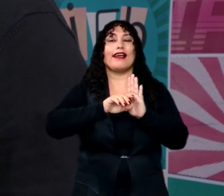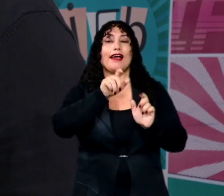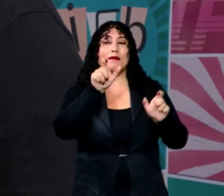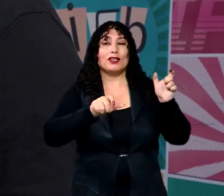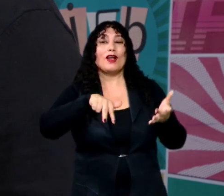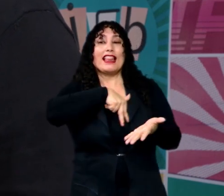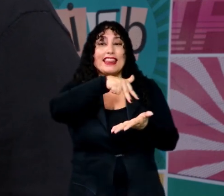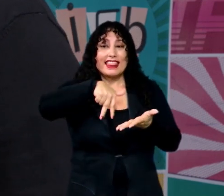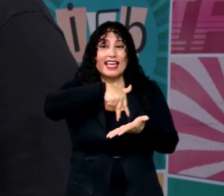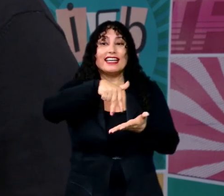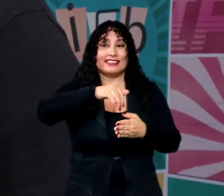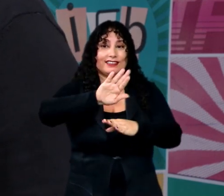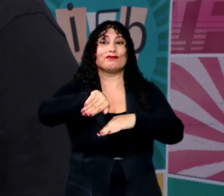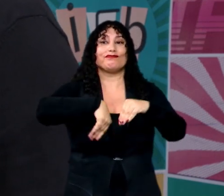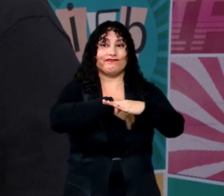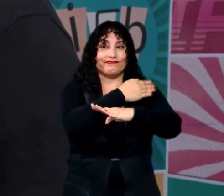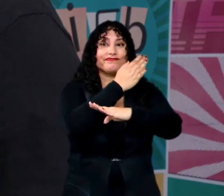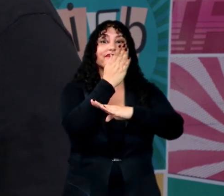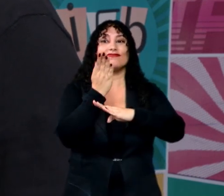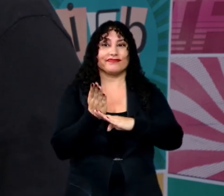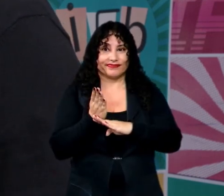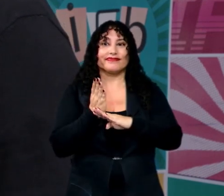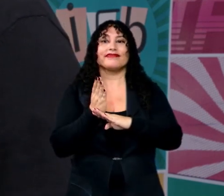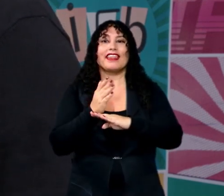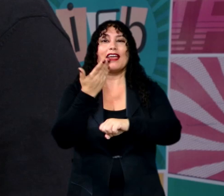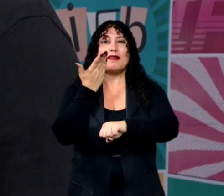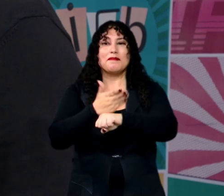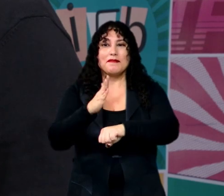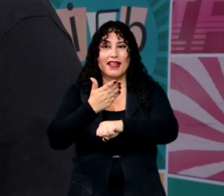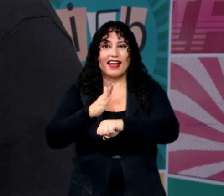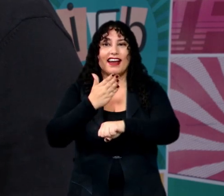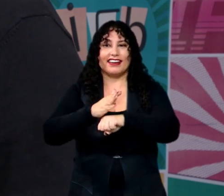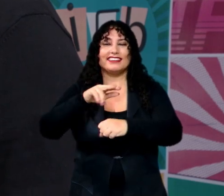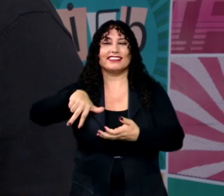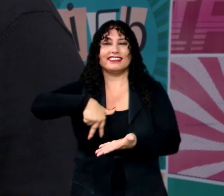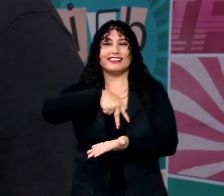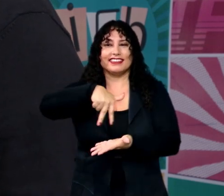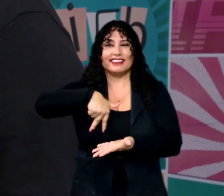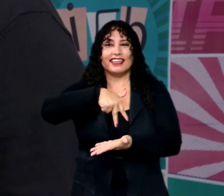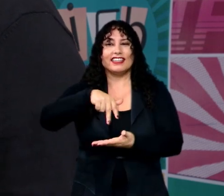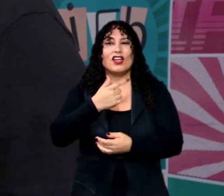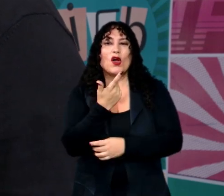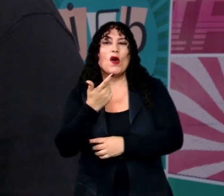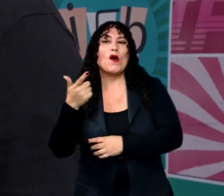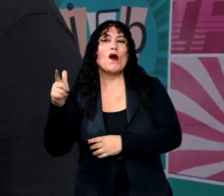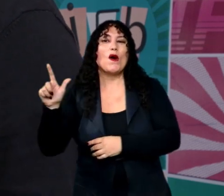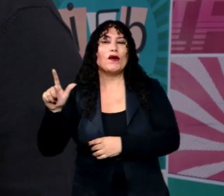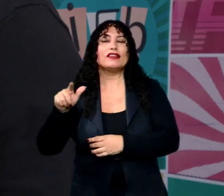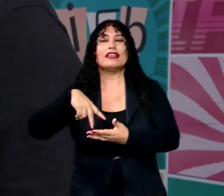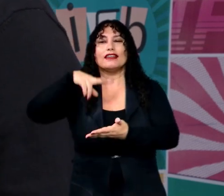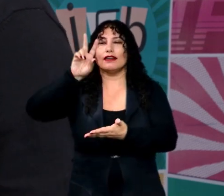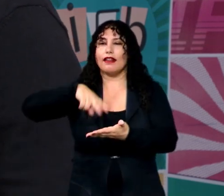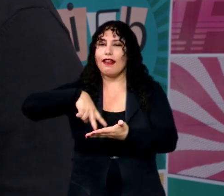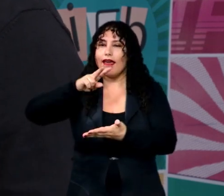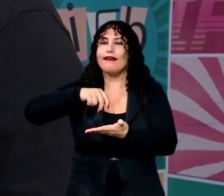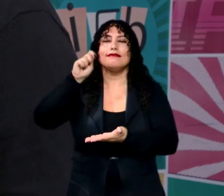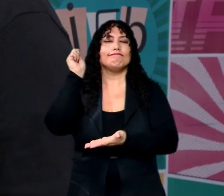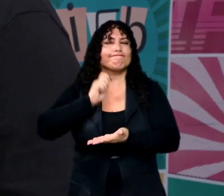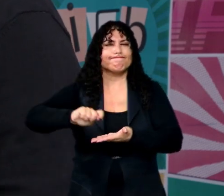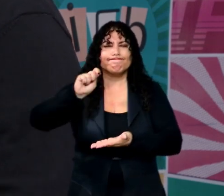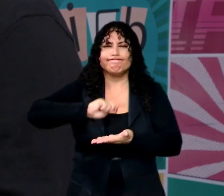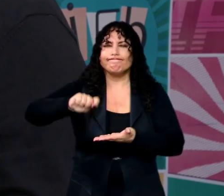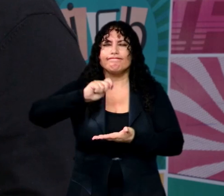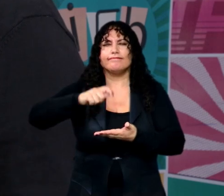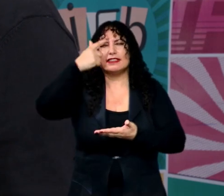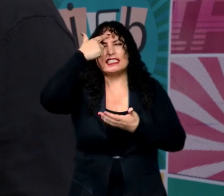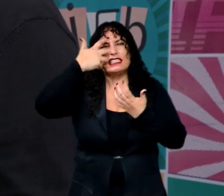aula inteira, que é sobre isso, é sobre prática de dança, e outras em que elas têm que ler muito, escrever muito,